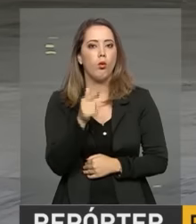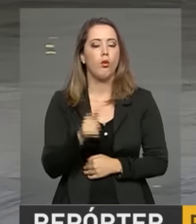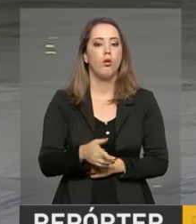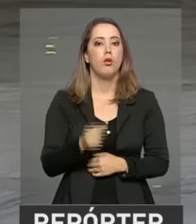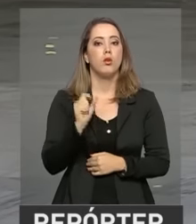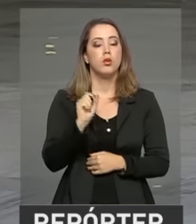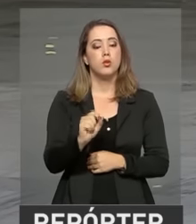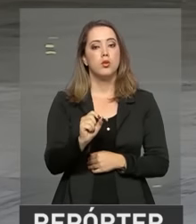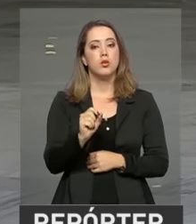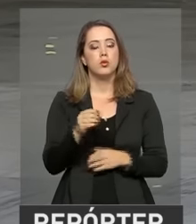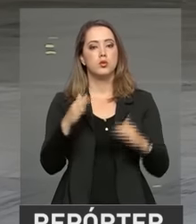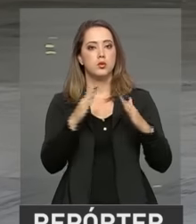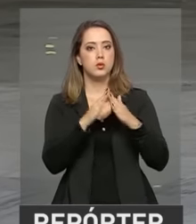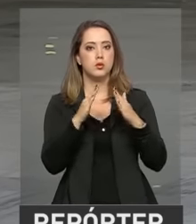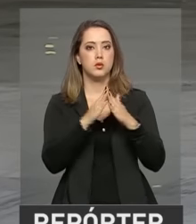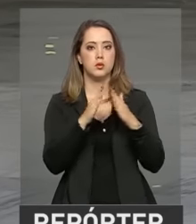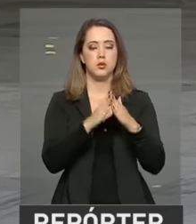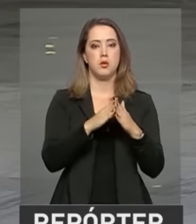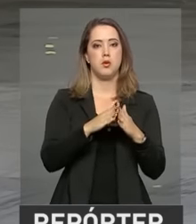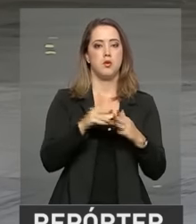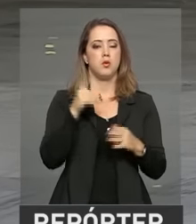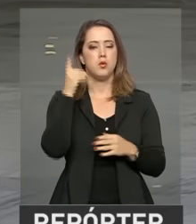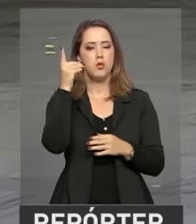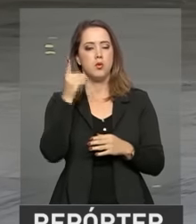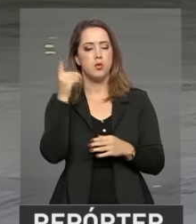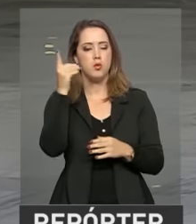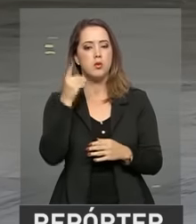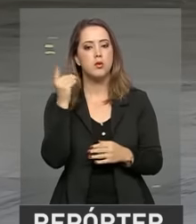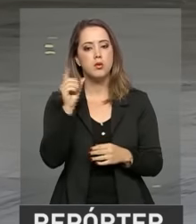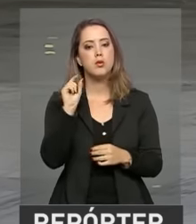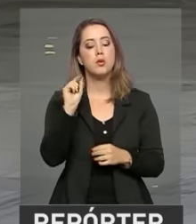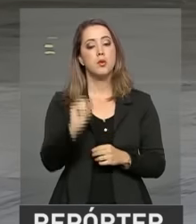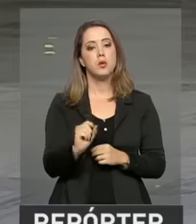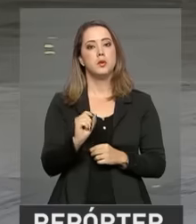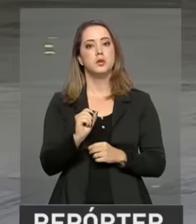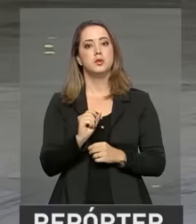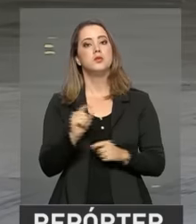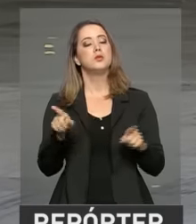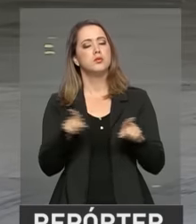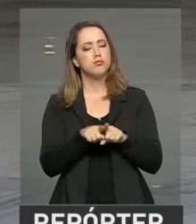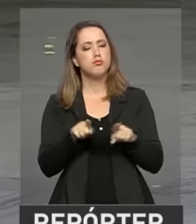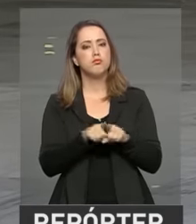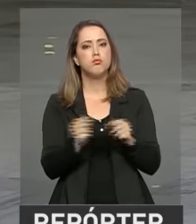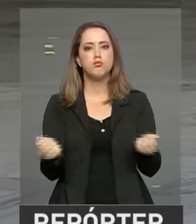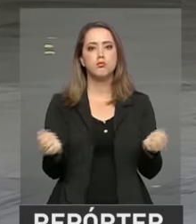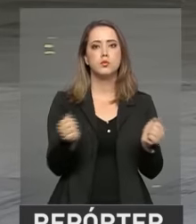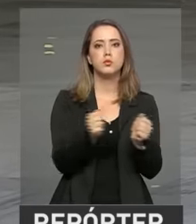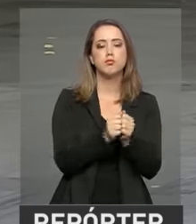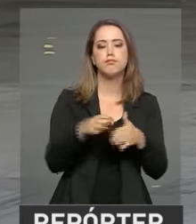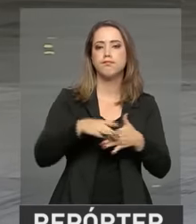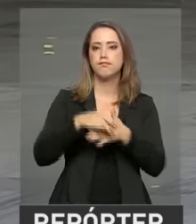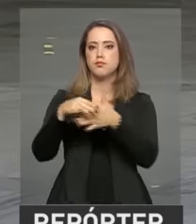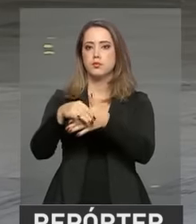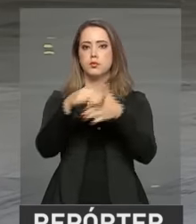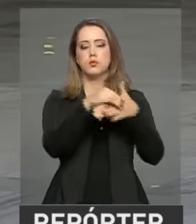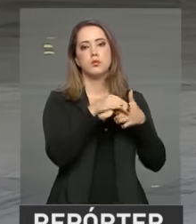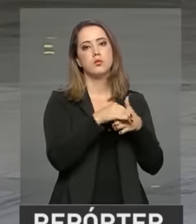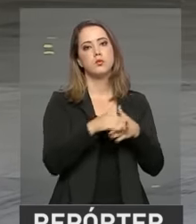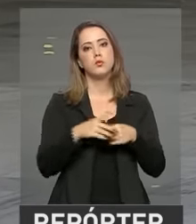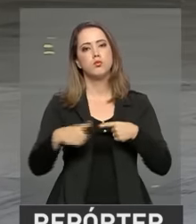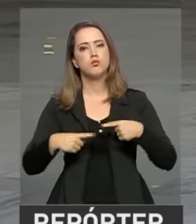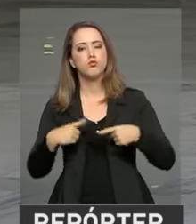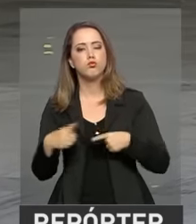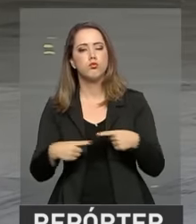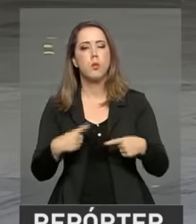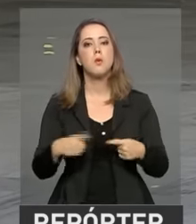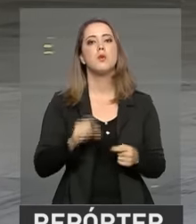deputado federal Rogério Rosso do PSD do Distrito Federal também participam deste almoço líderes de partidos da base aliada do